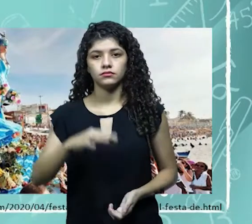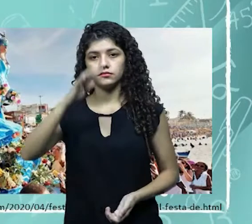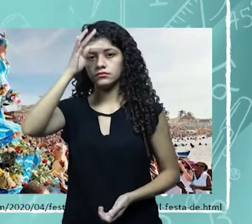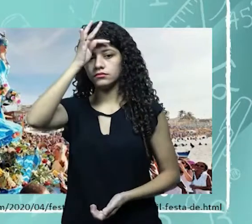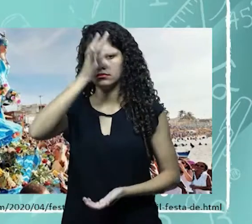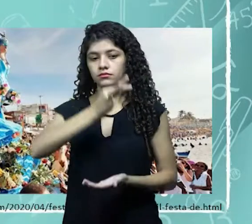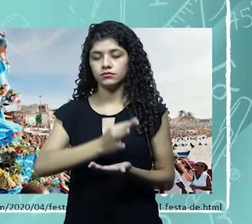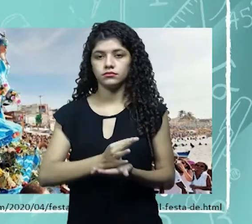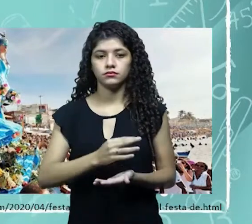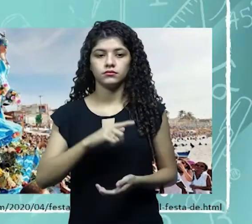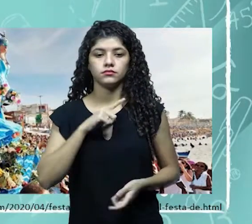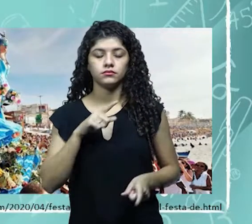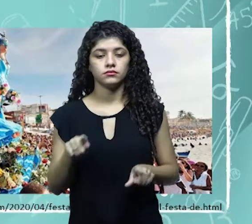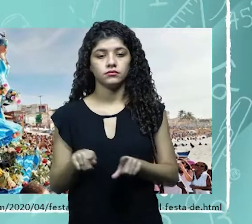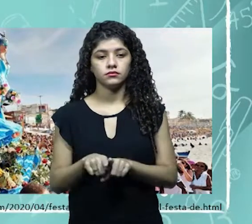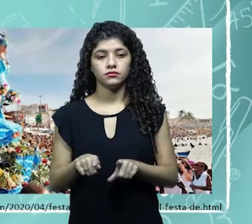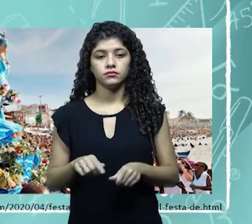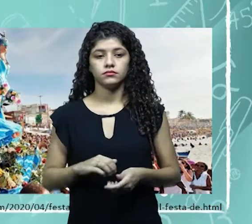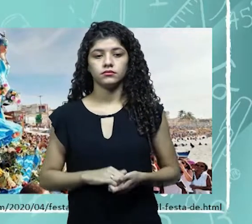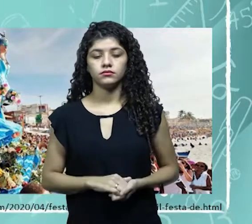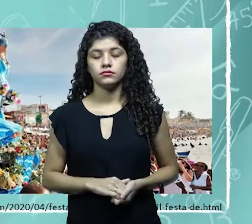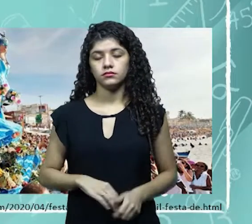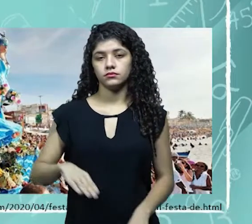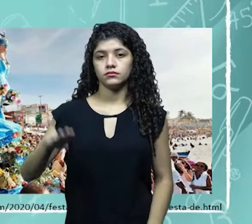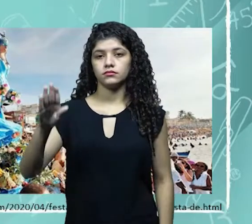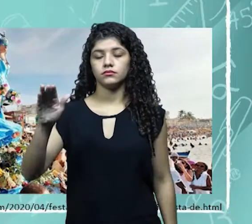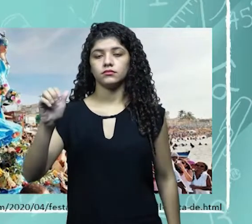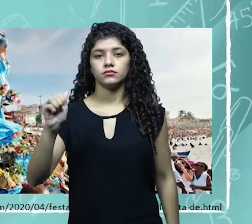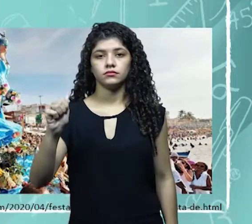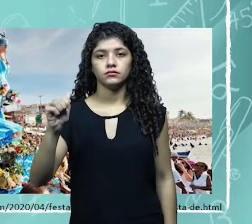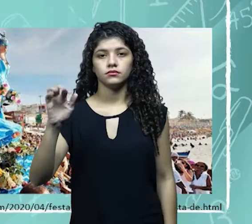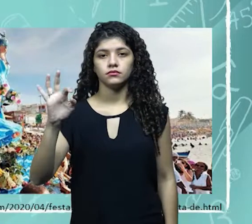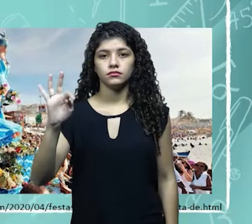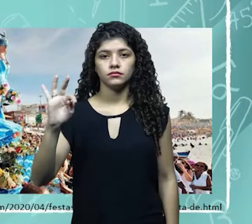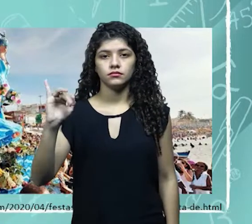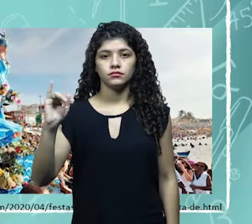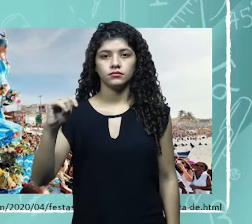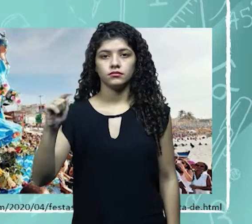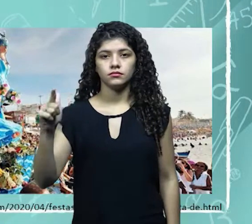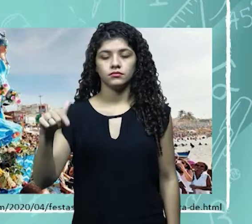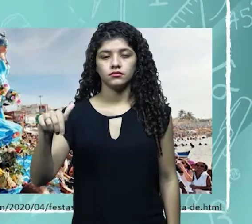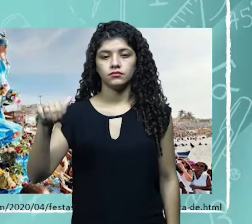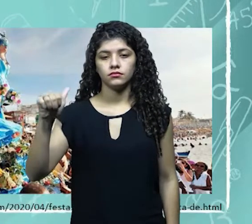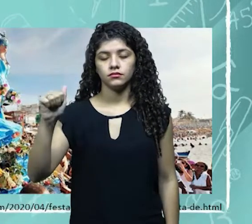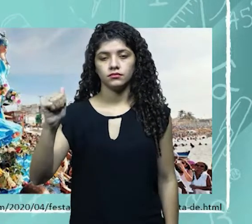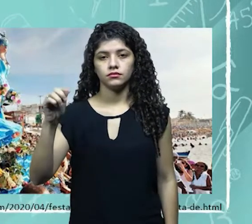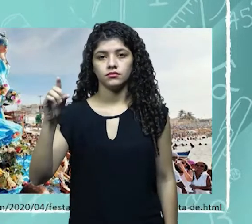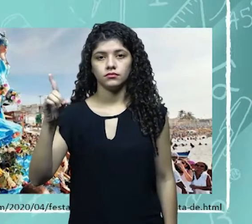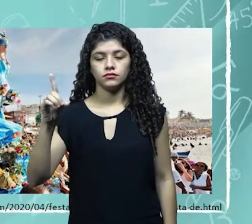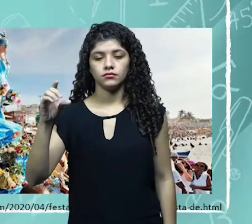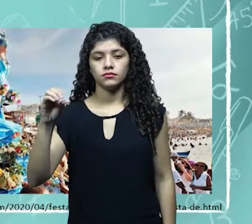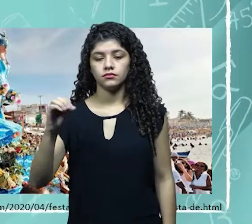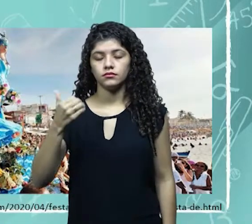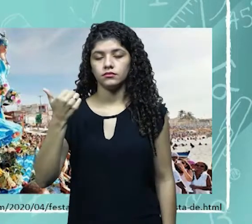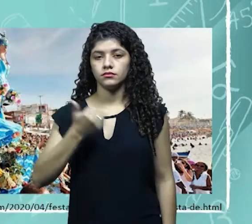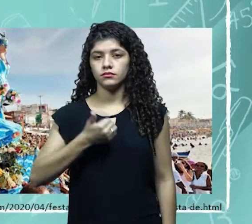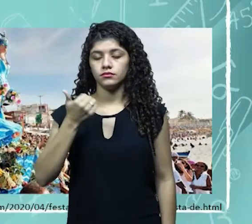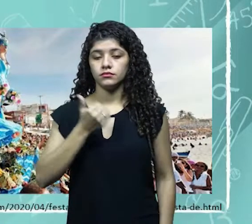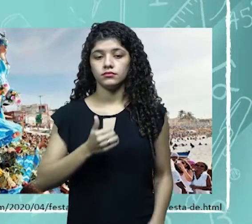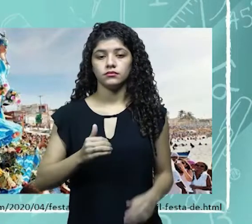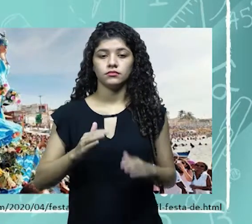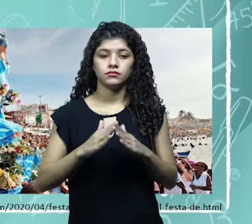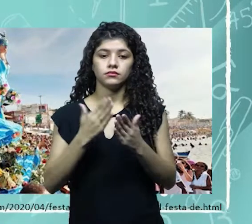religiosidade crença Então existe esse evento O batizado é um evento né é um evento é o primeiro